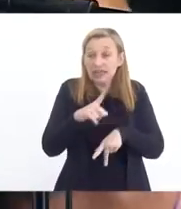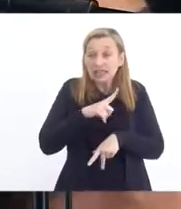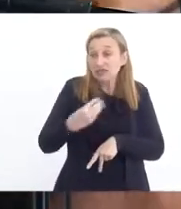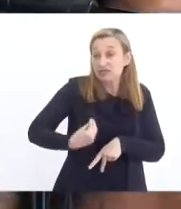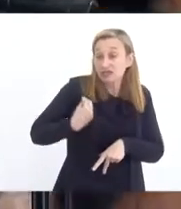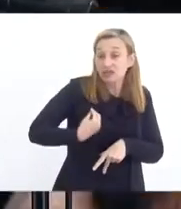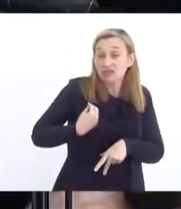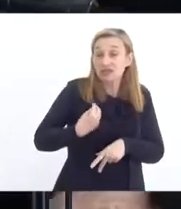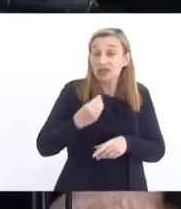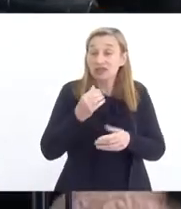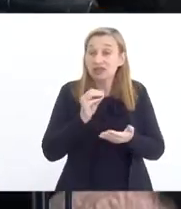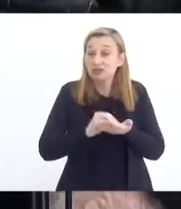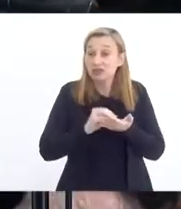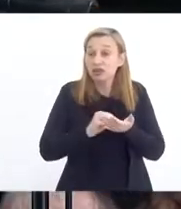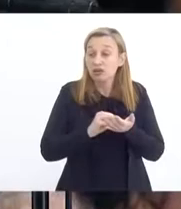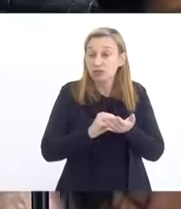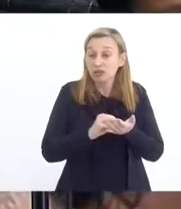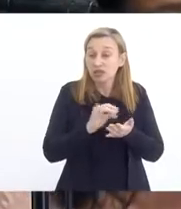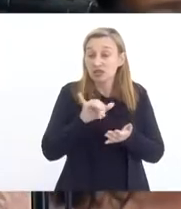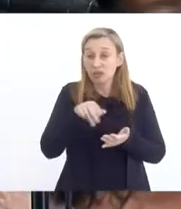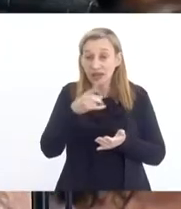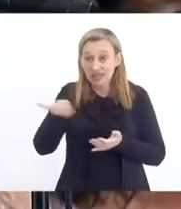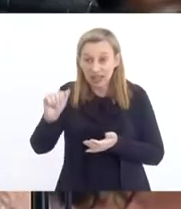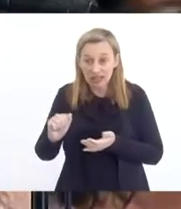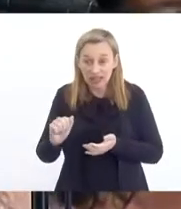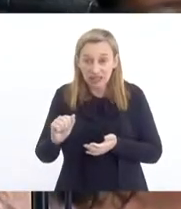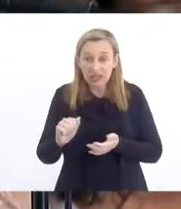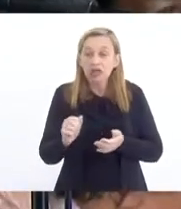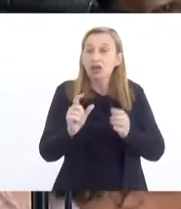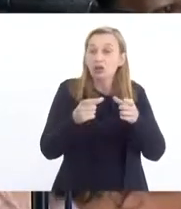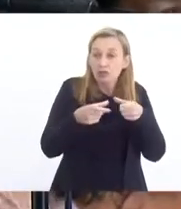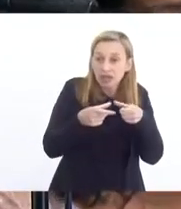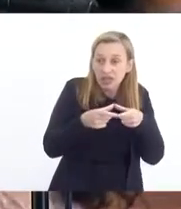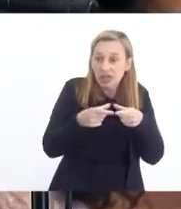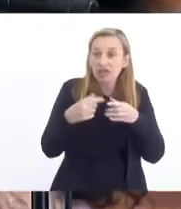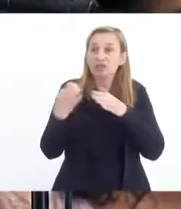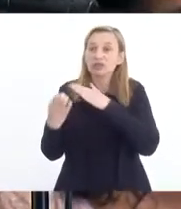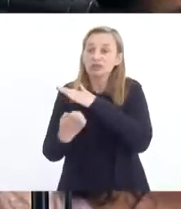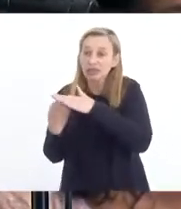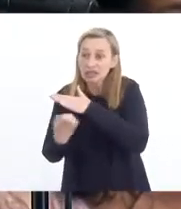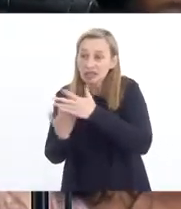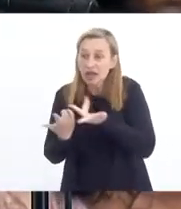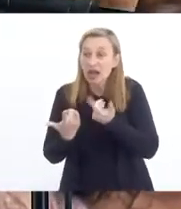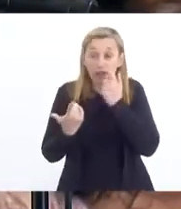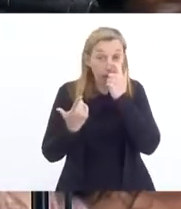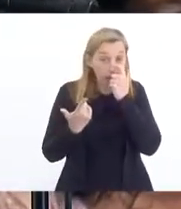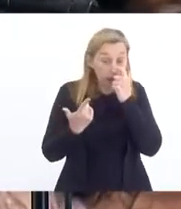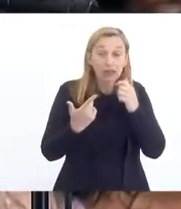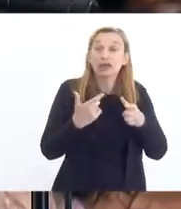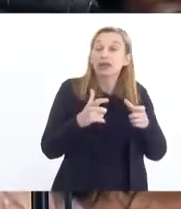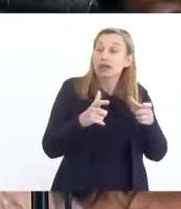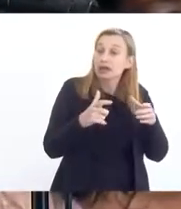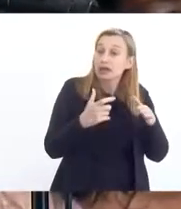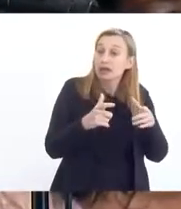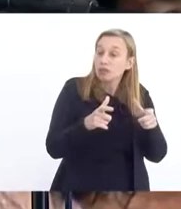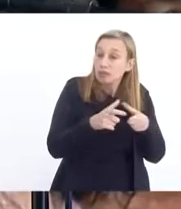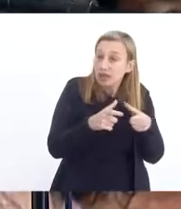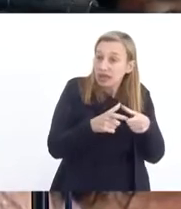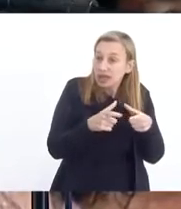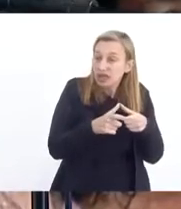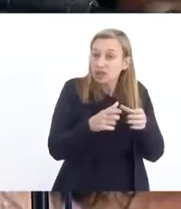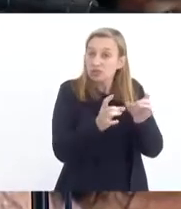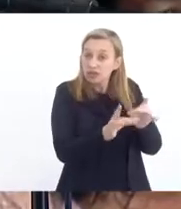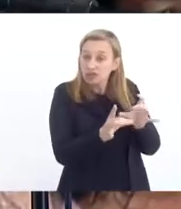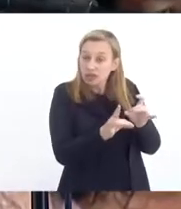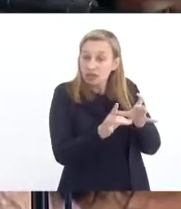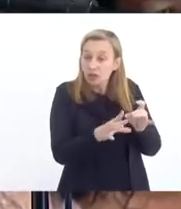vivido da informalidade. Então, é o pequeno empresário, é o pequeno comerciante, é a mãe de família que ficou sem emprego e está lá tendo